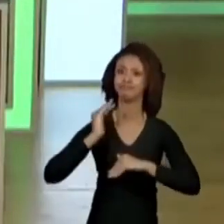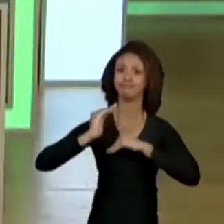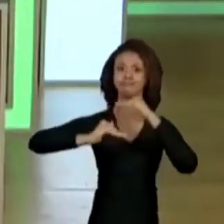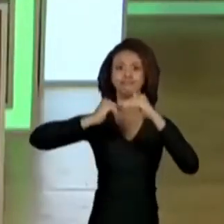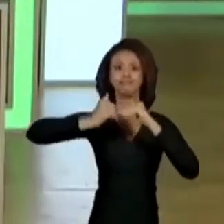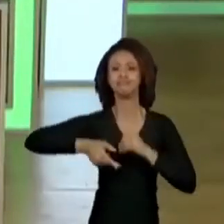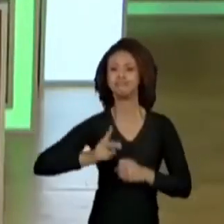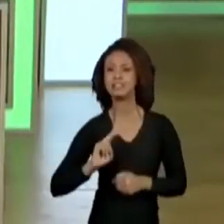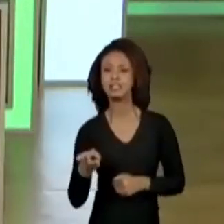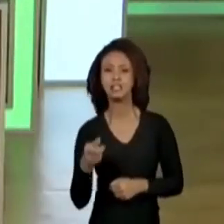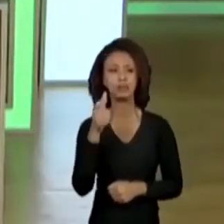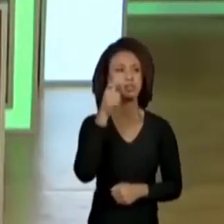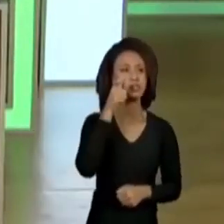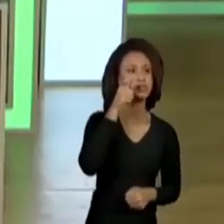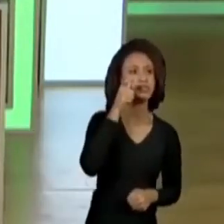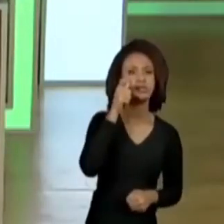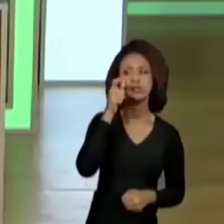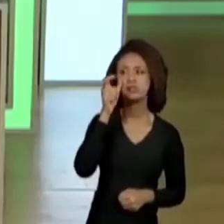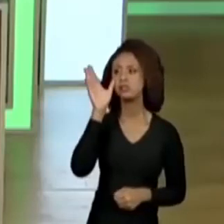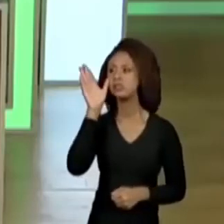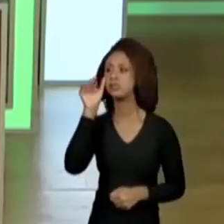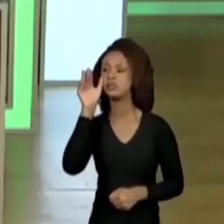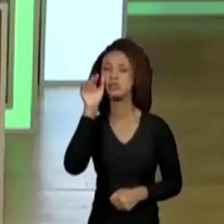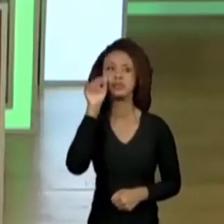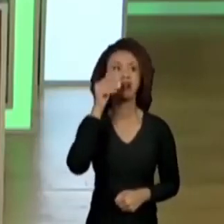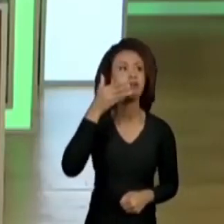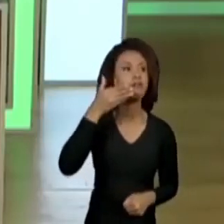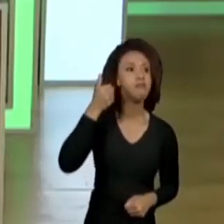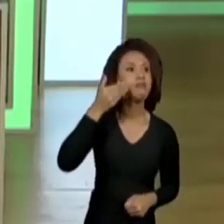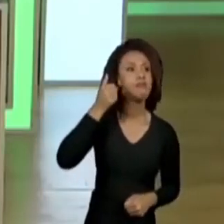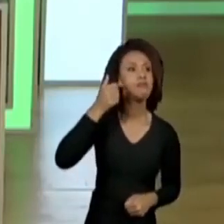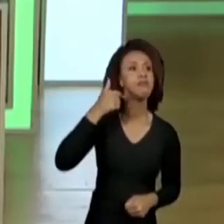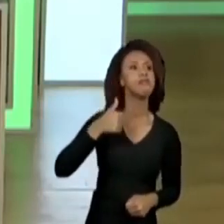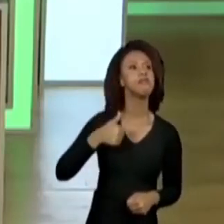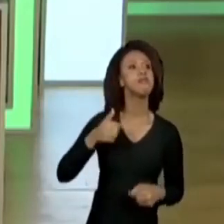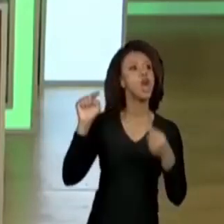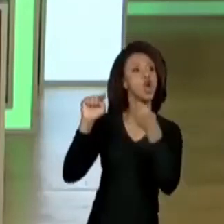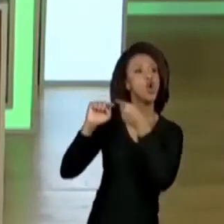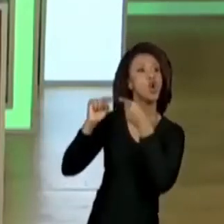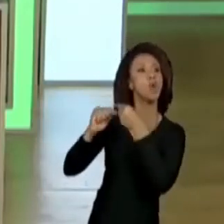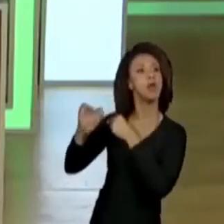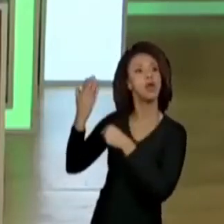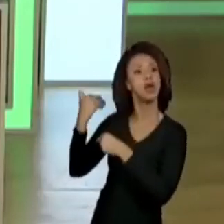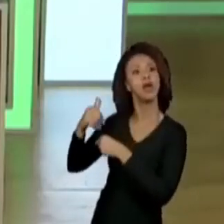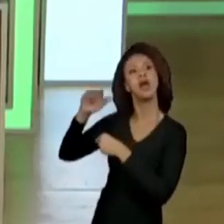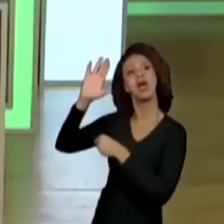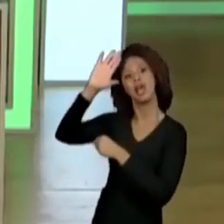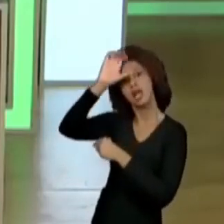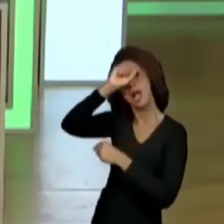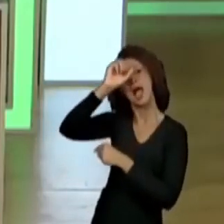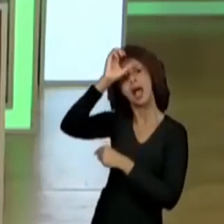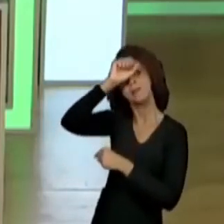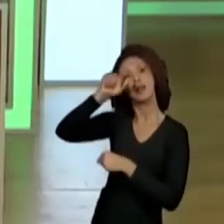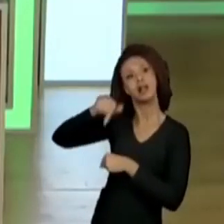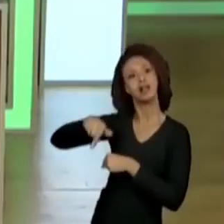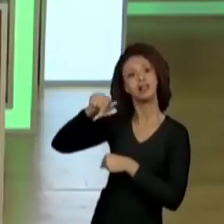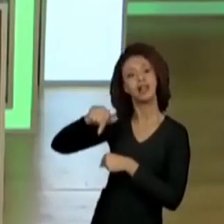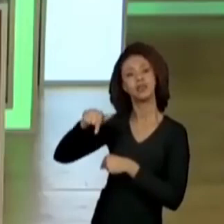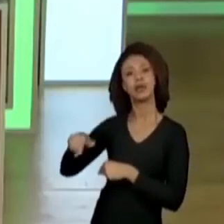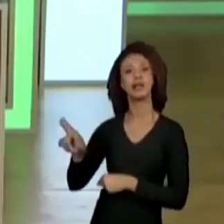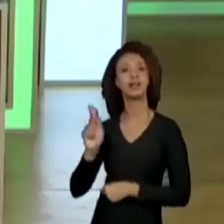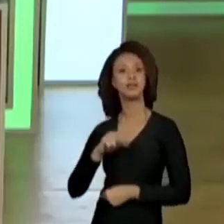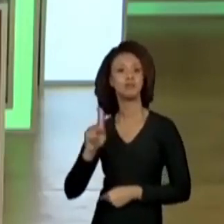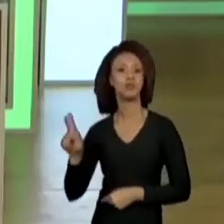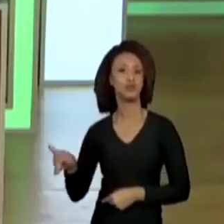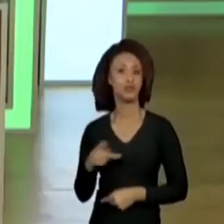tempo todo observando as coisas e falando o que vocês aprendem, né? Estão aprendendo aqui com a gente, com os professores e as professoras aí